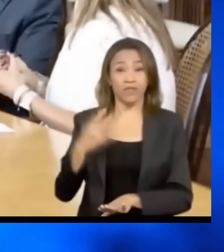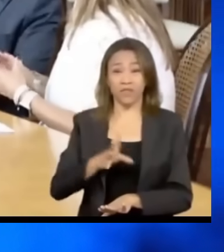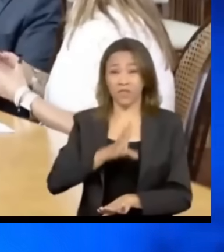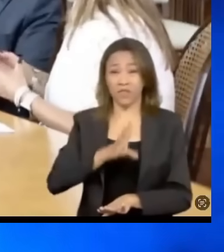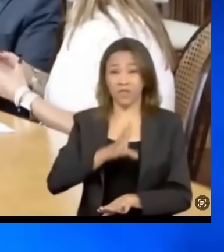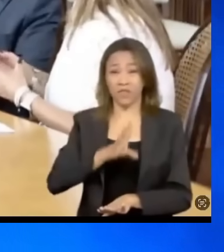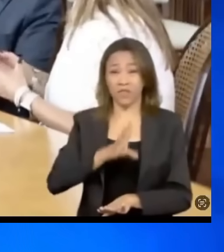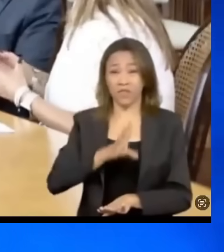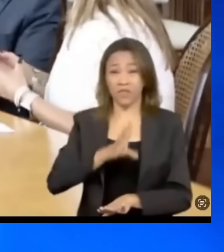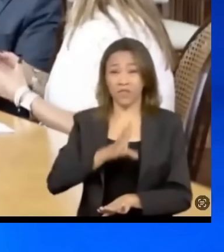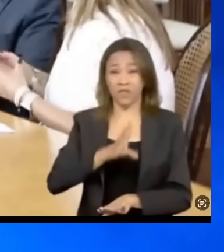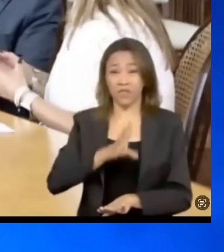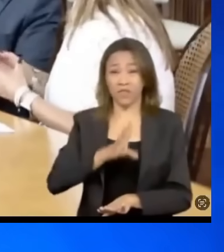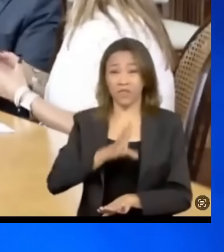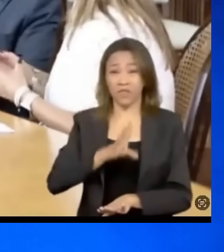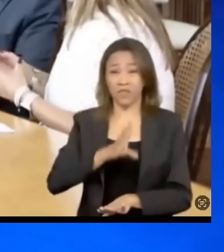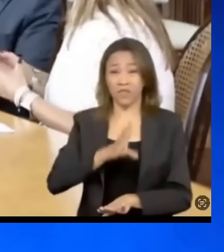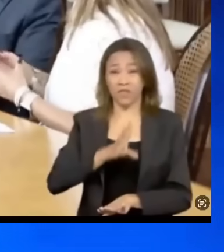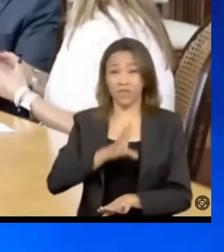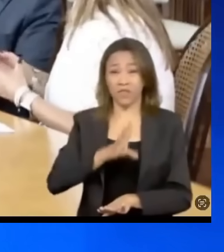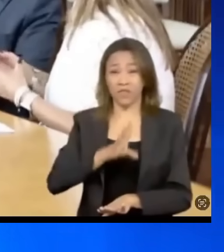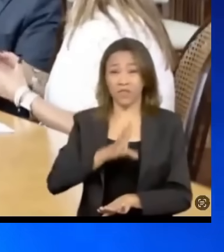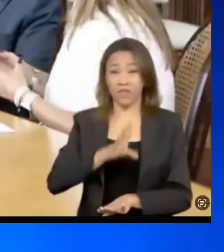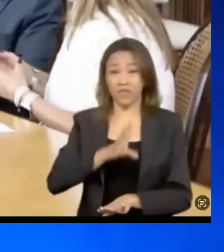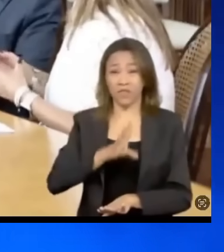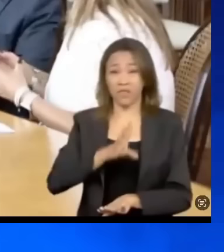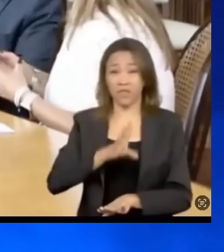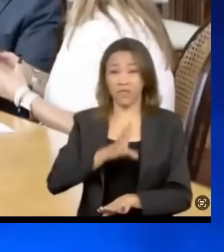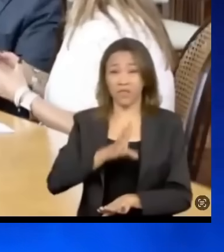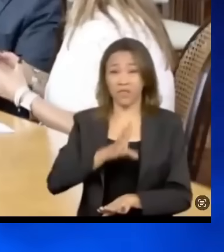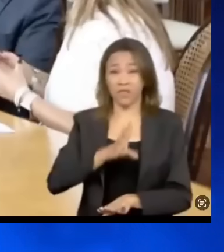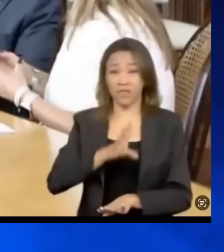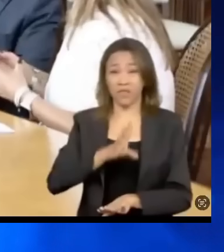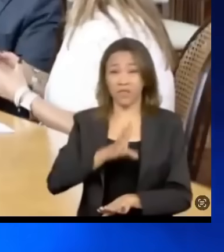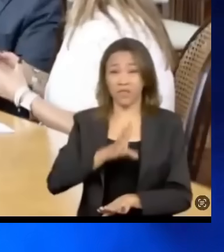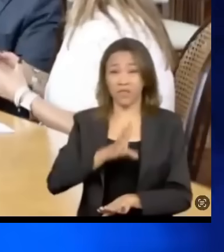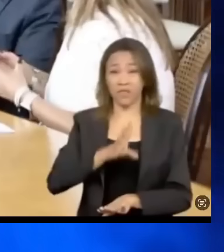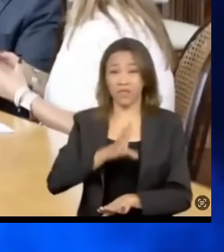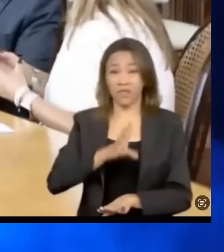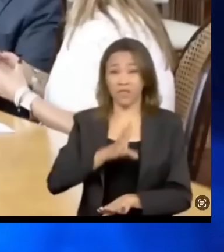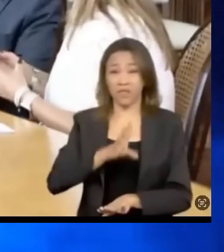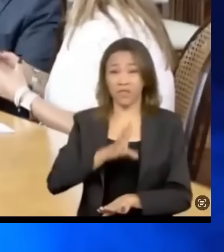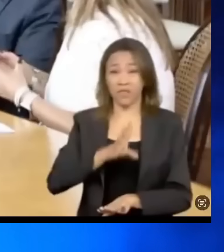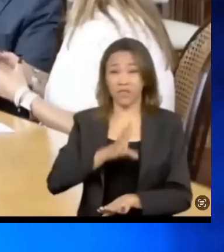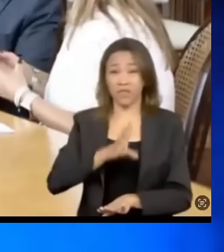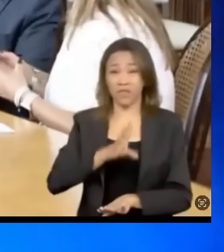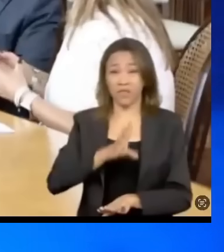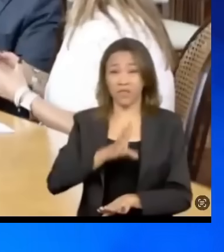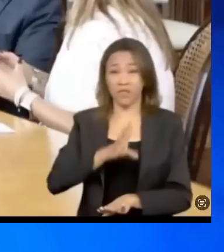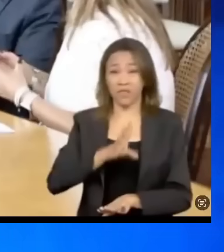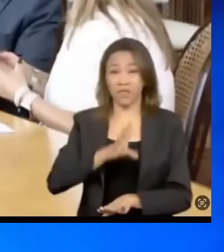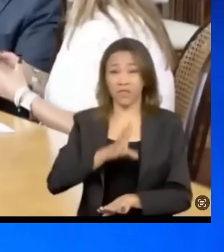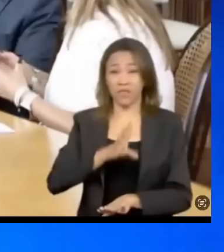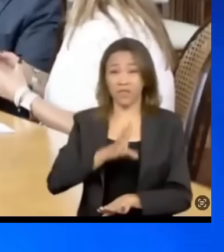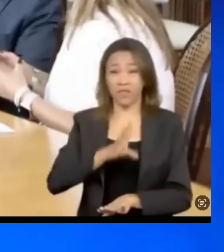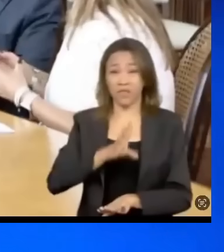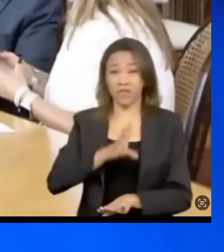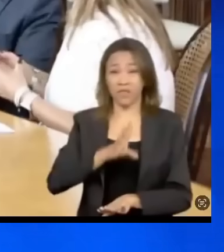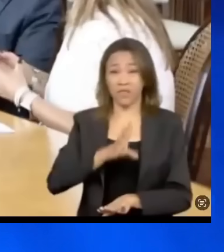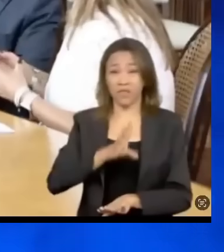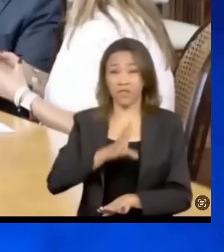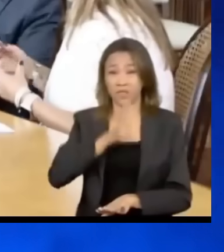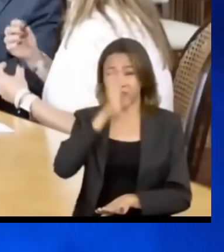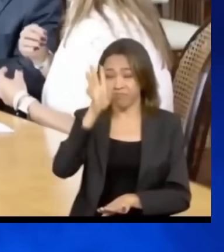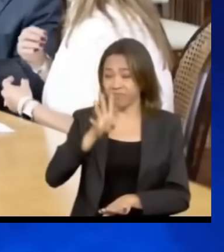dizer, aí... Não consegue, por quê? Porque não fez o roteiro antes. Porque falar assim de cabeça é difícil, né? Você não tem a habilidade que tem